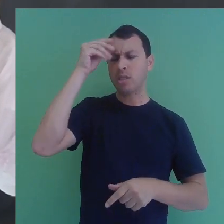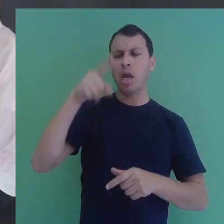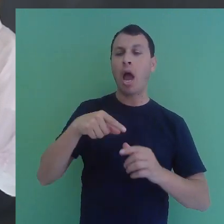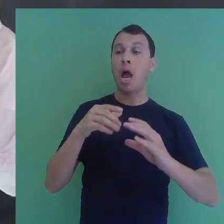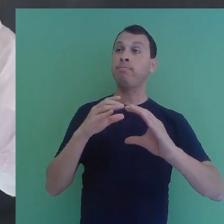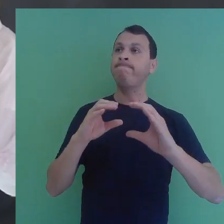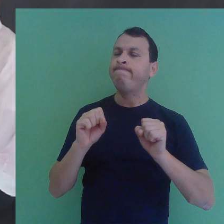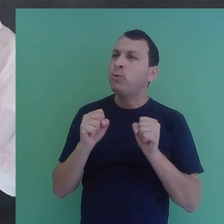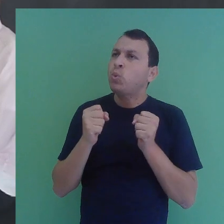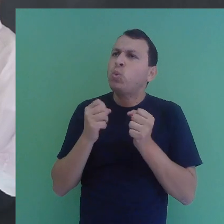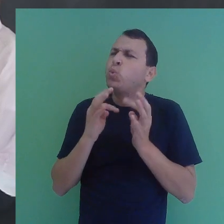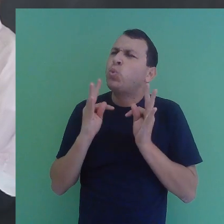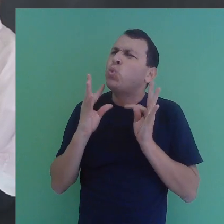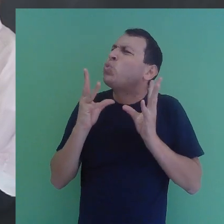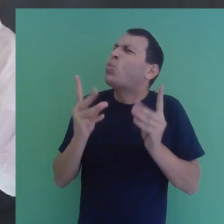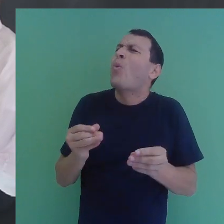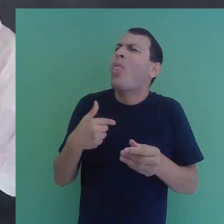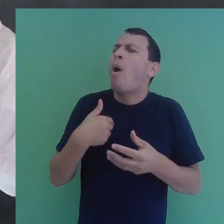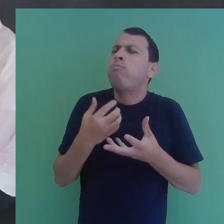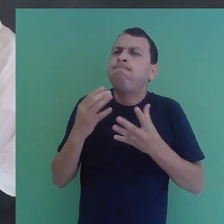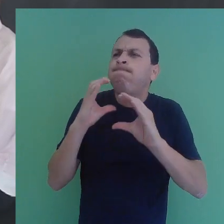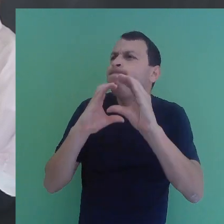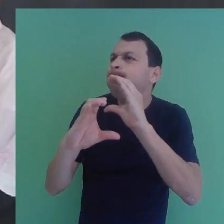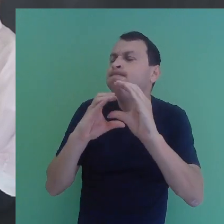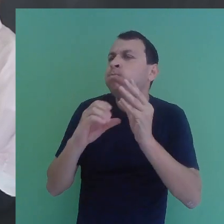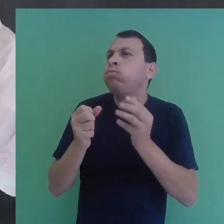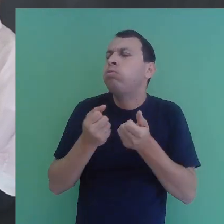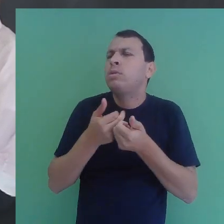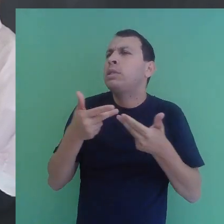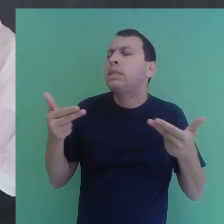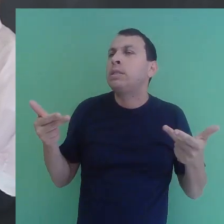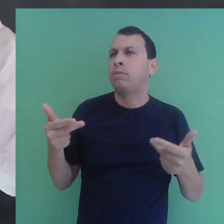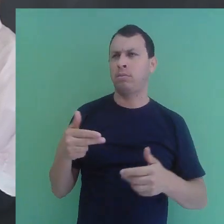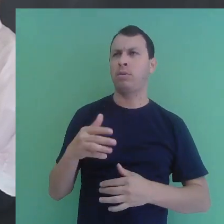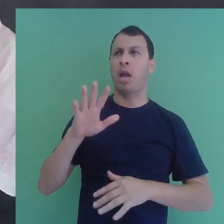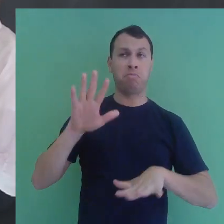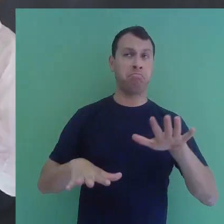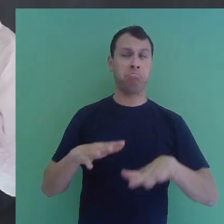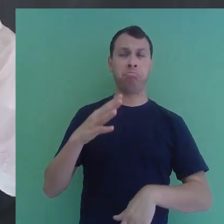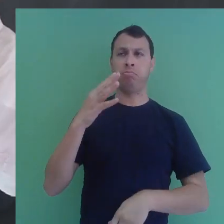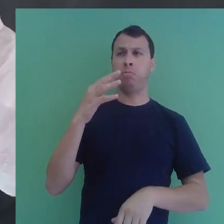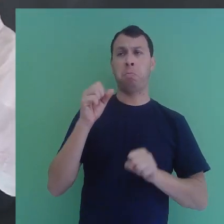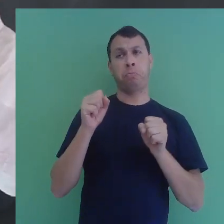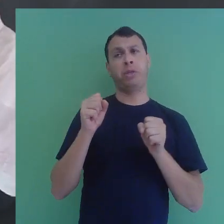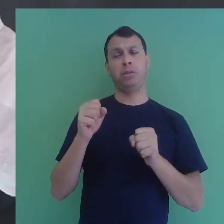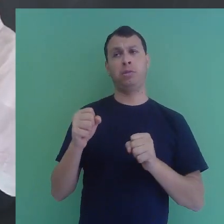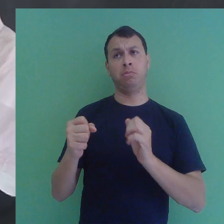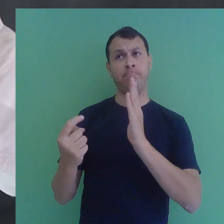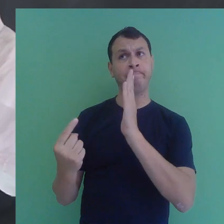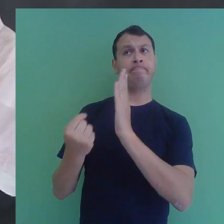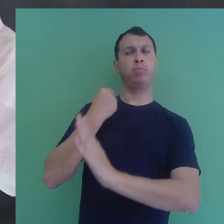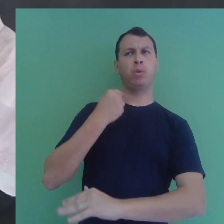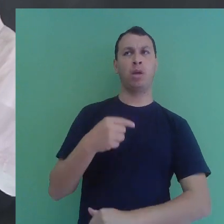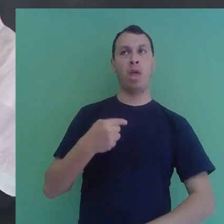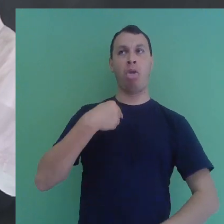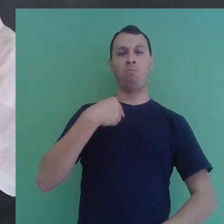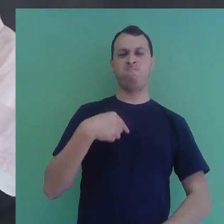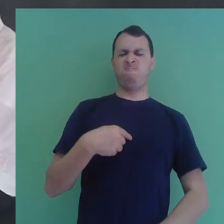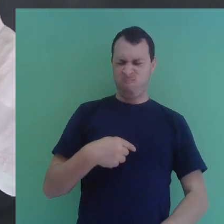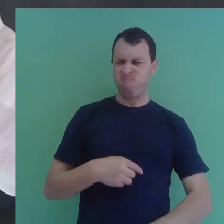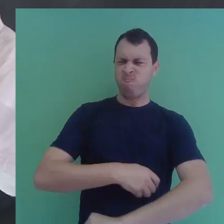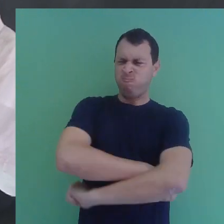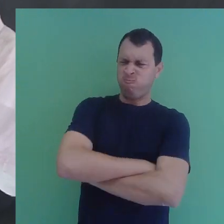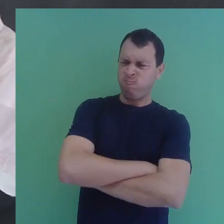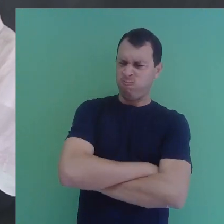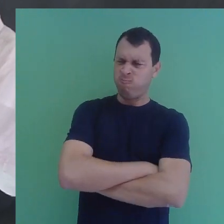para você, talvez você perceba que eu não gostei de alguma pergunta, porque eu franzi meu senho e fiquei